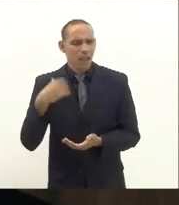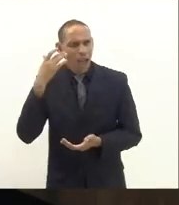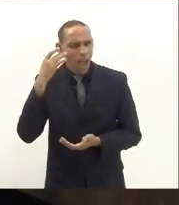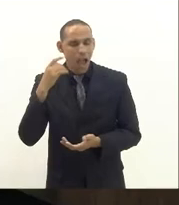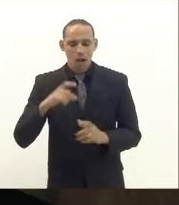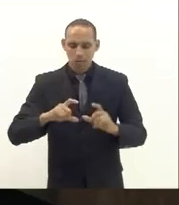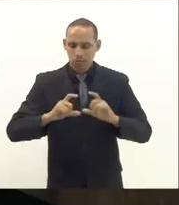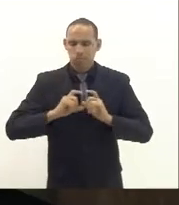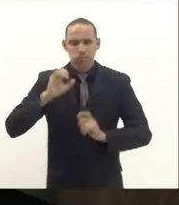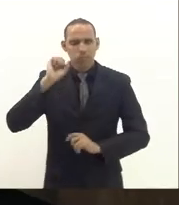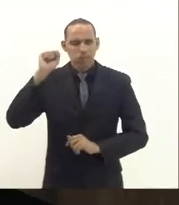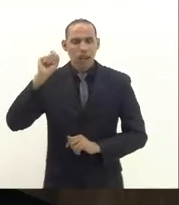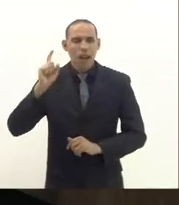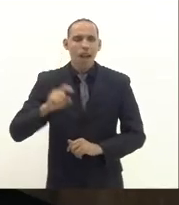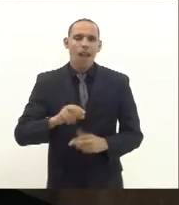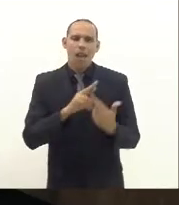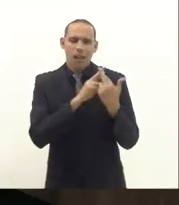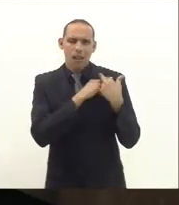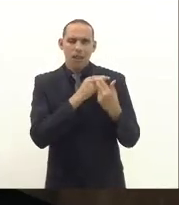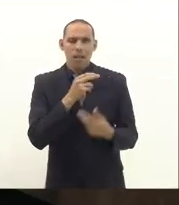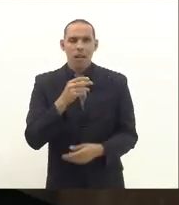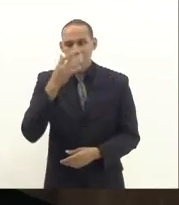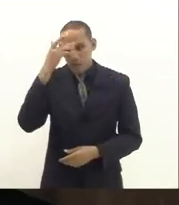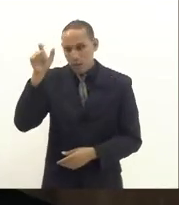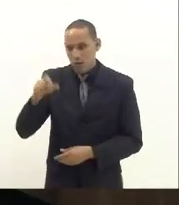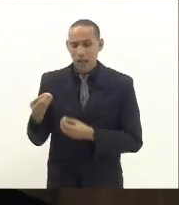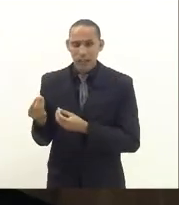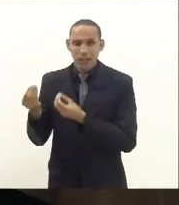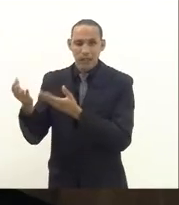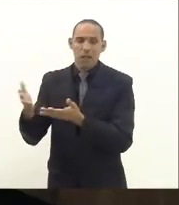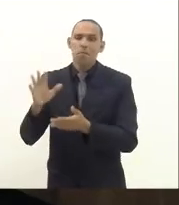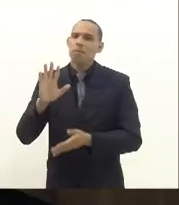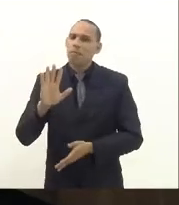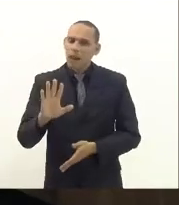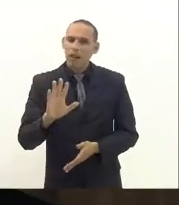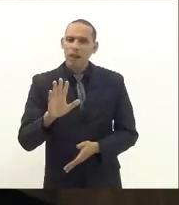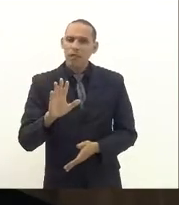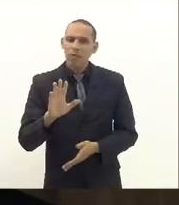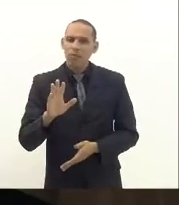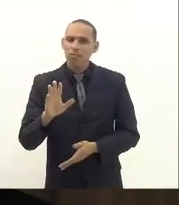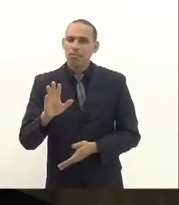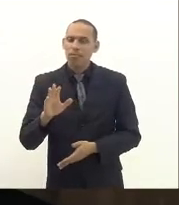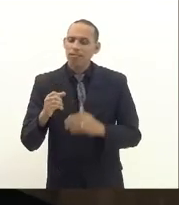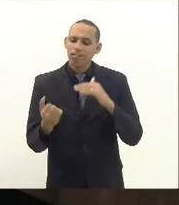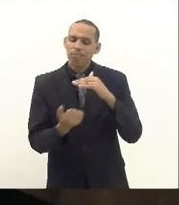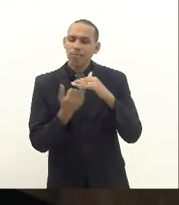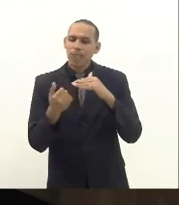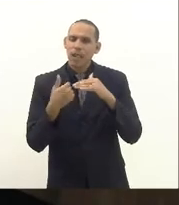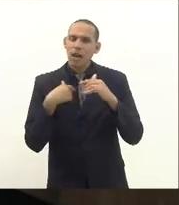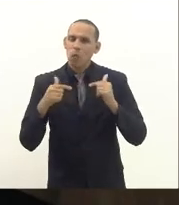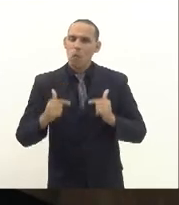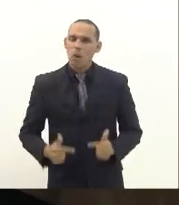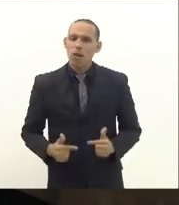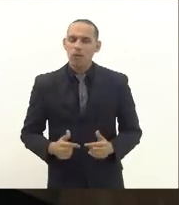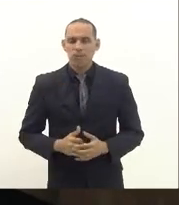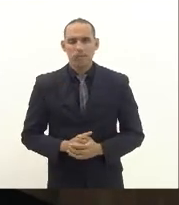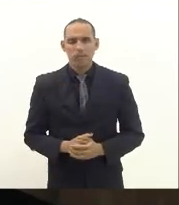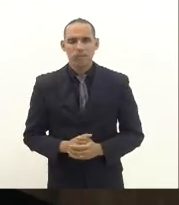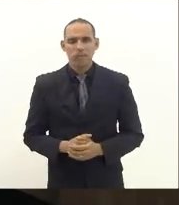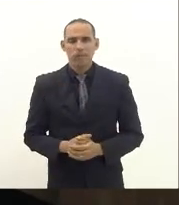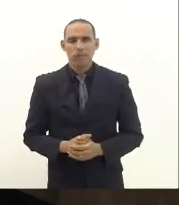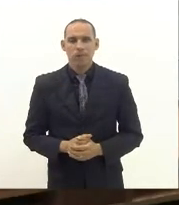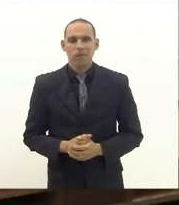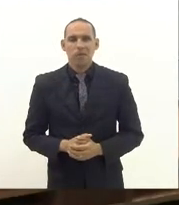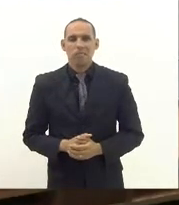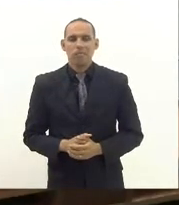medalha é sempre a responsabilidade de quem a dar nesse caso da concessão eu me a distância o senhor